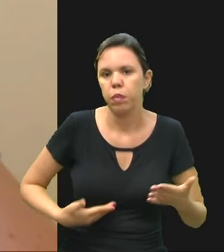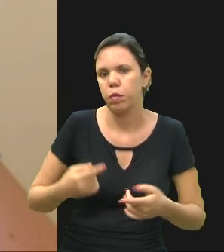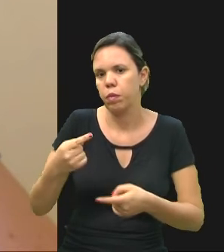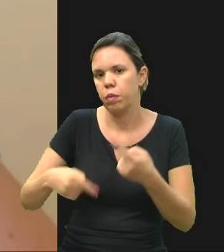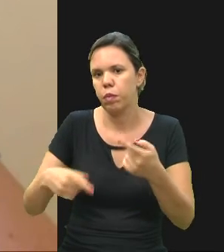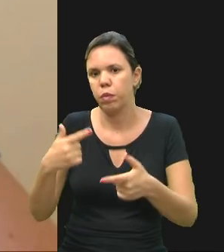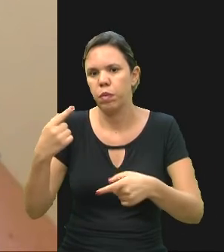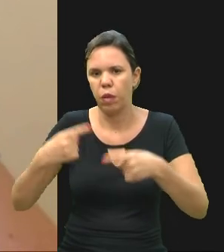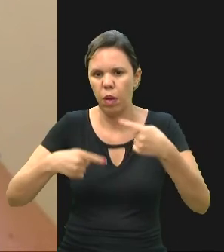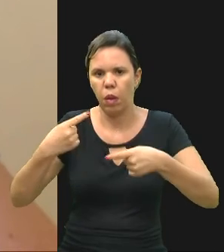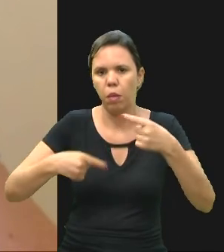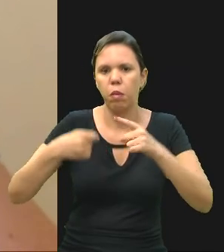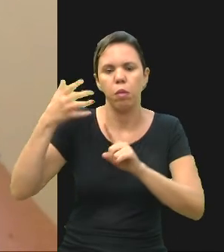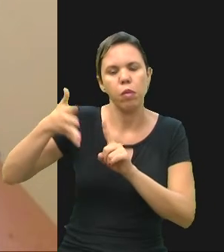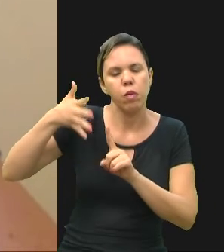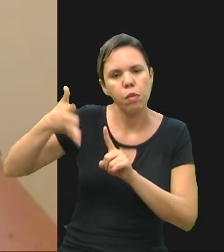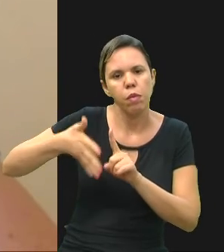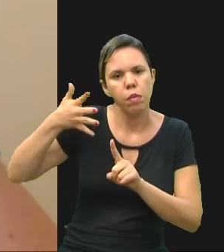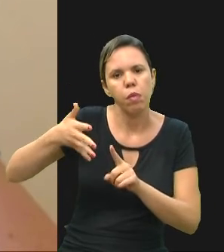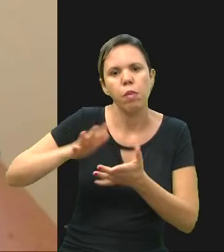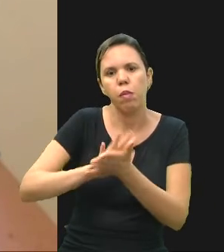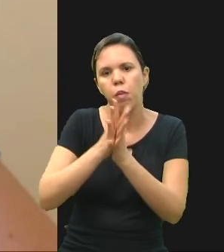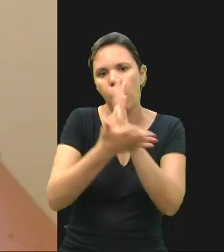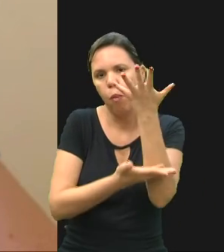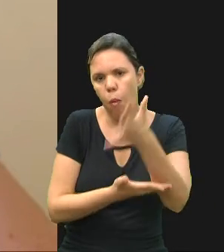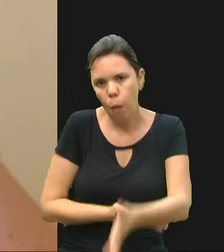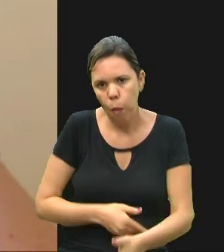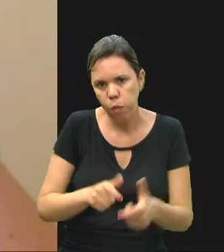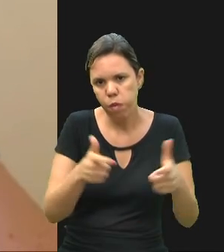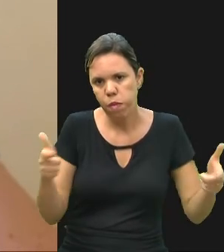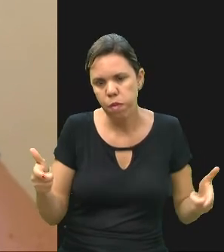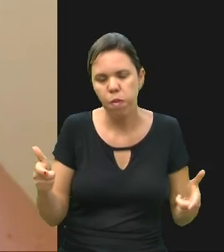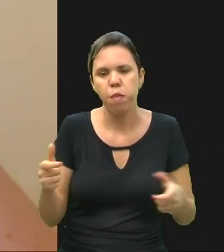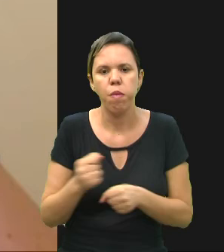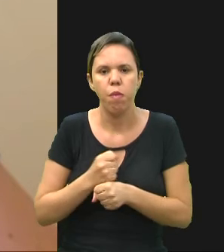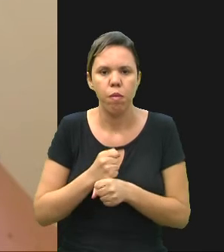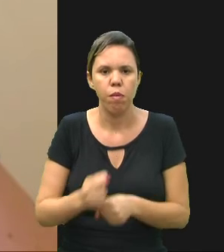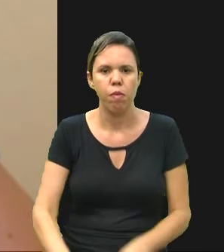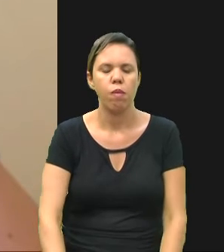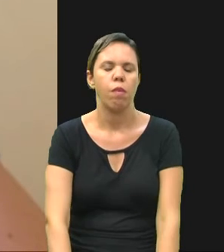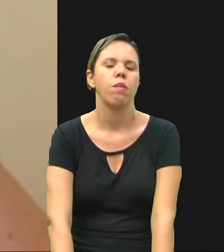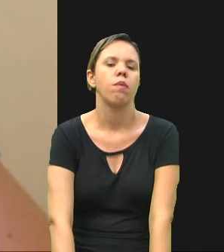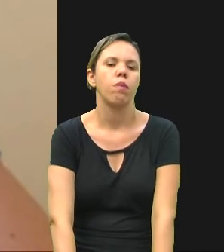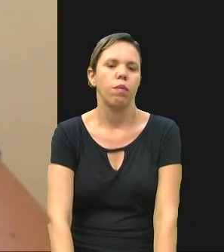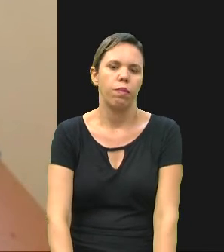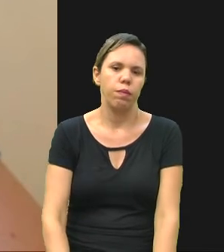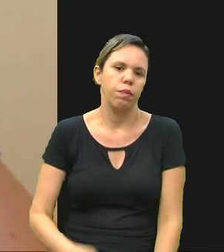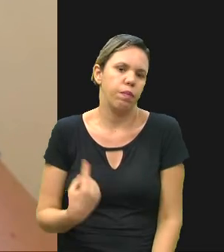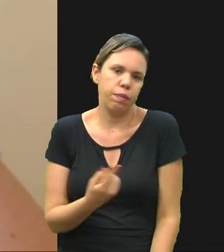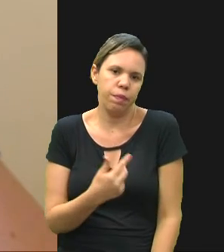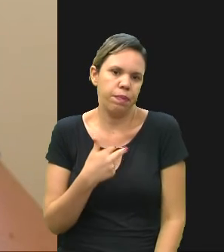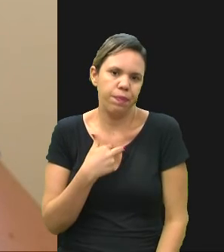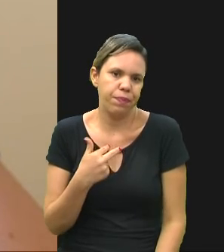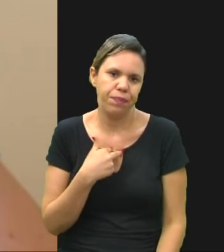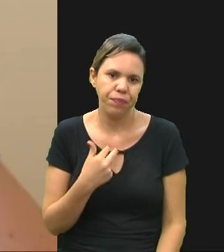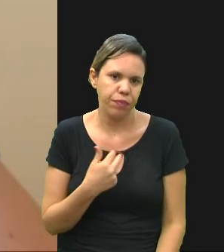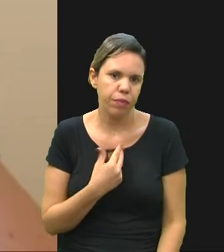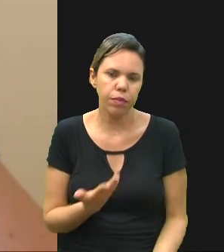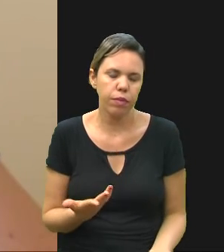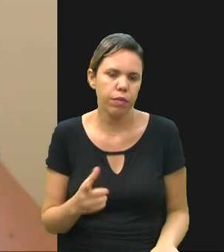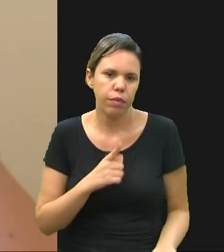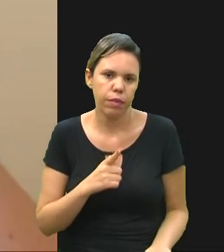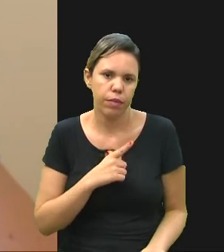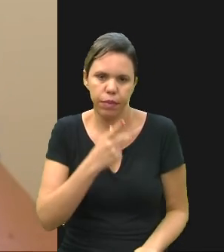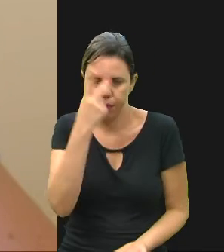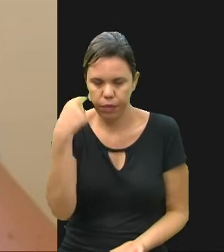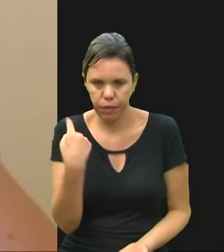de equívocos de discurso, de desmatamento crescendo nesses últimos anos. A gente não deveria estar nessa